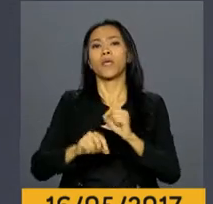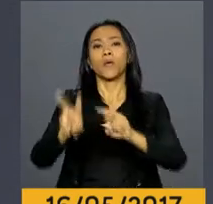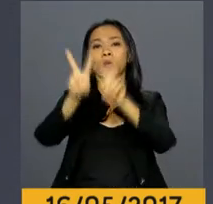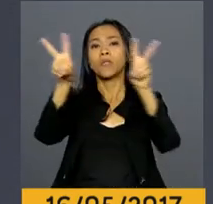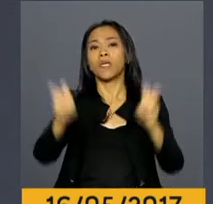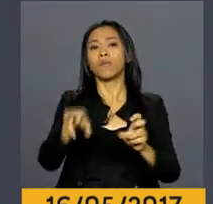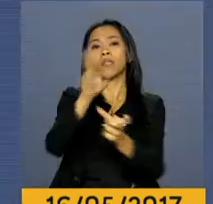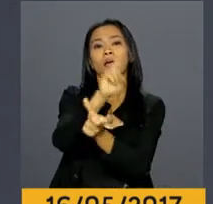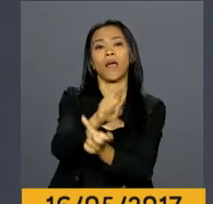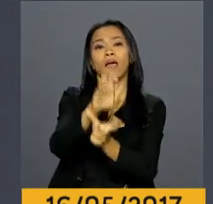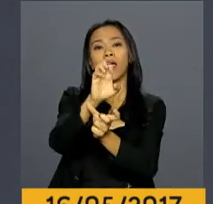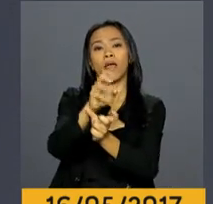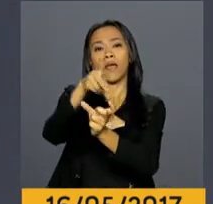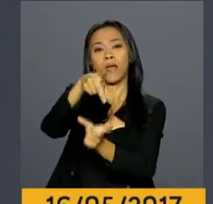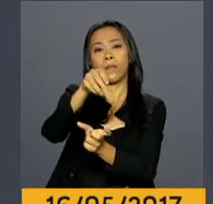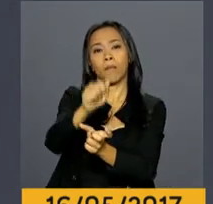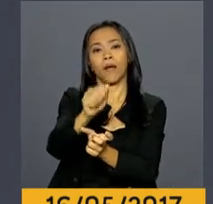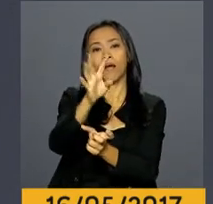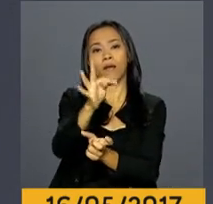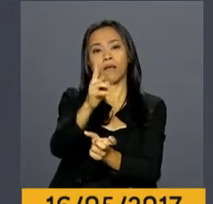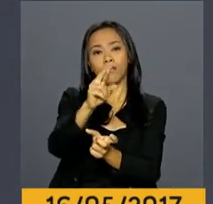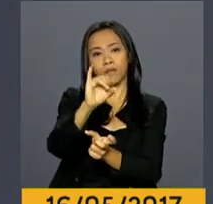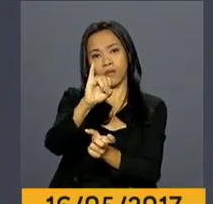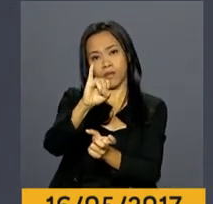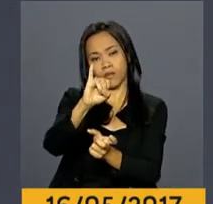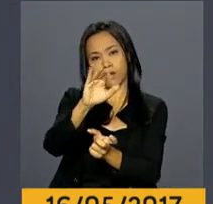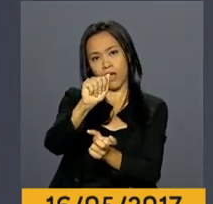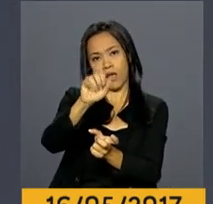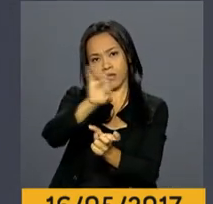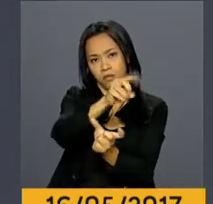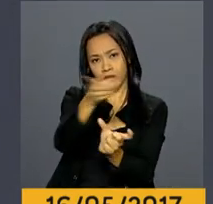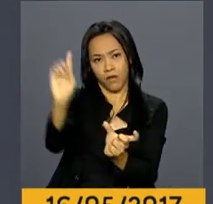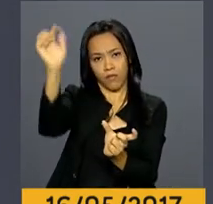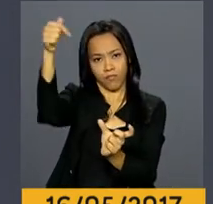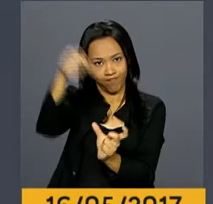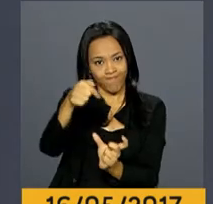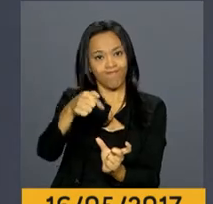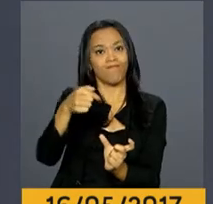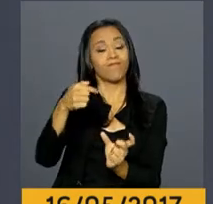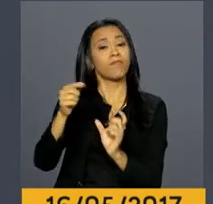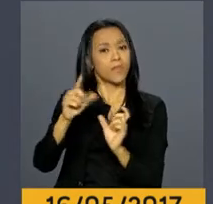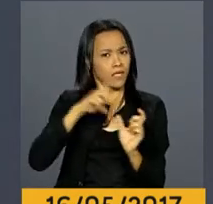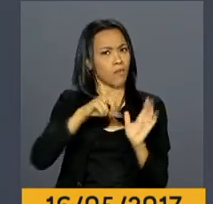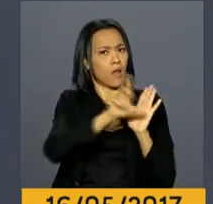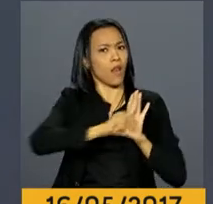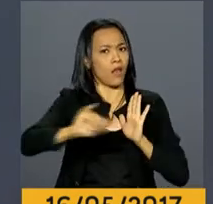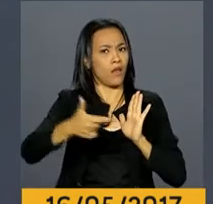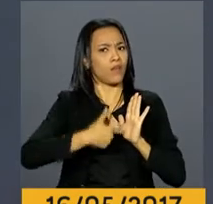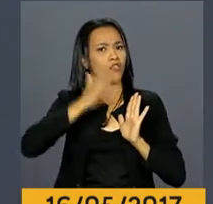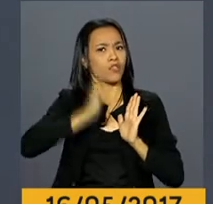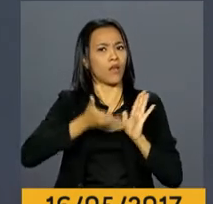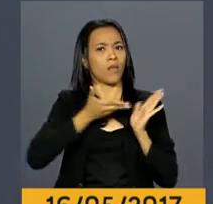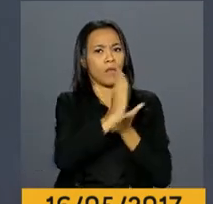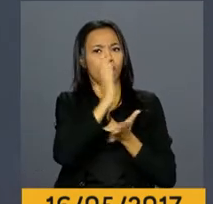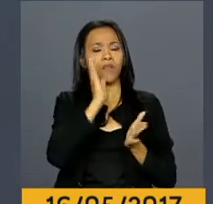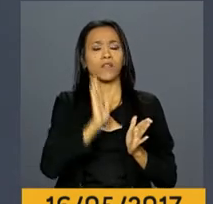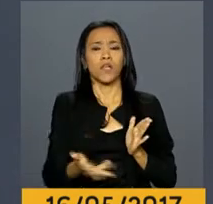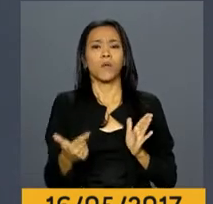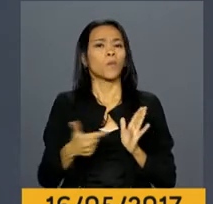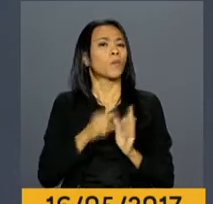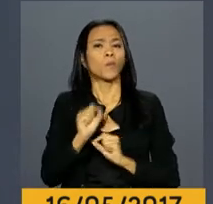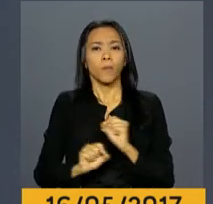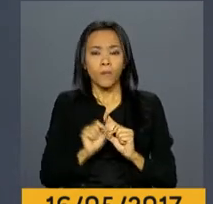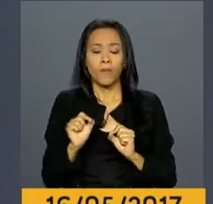repatriação, vocês sabem que na repatriação, pela lei inaugural, pela lei inicial, pela lei que foi aprovada,